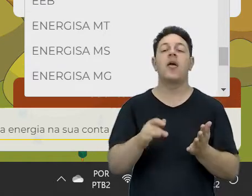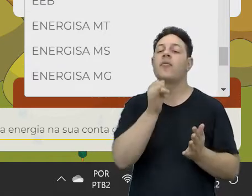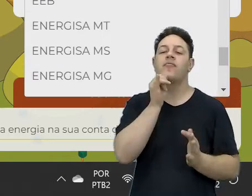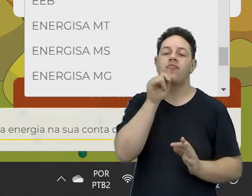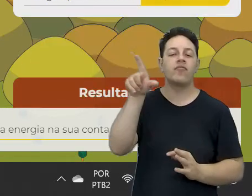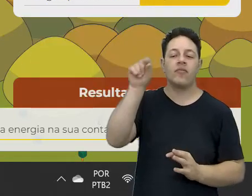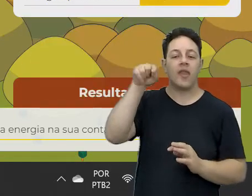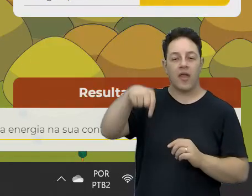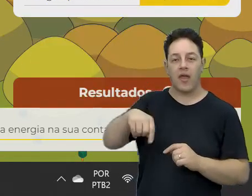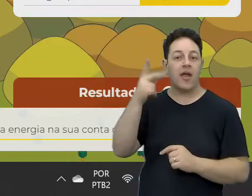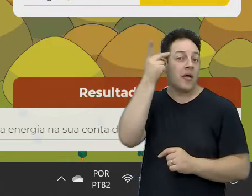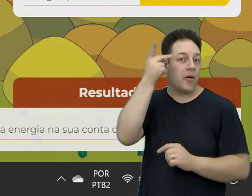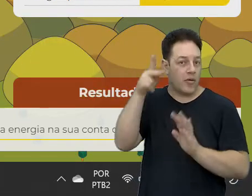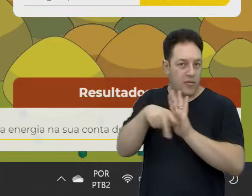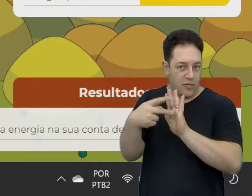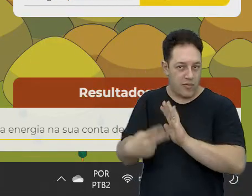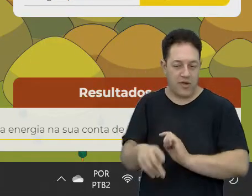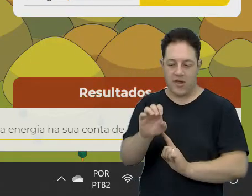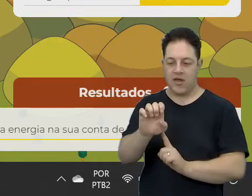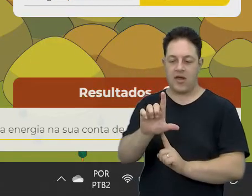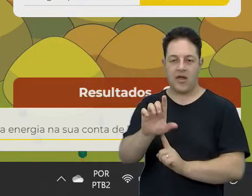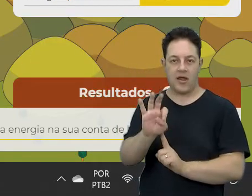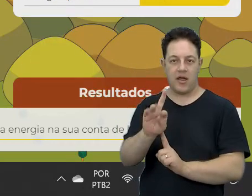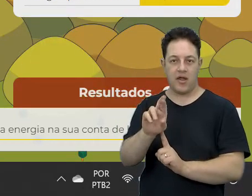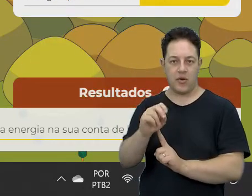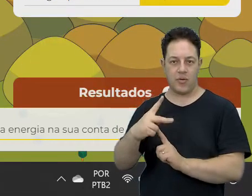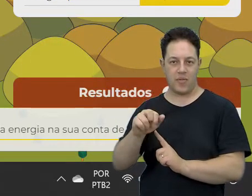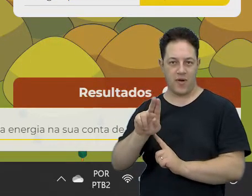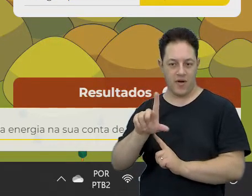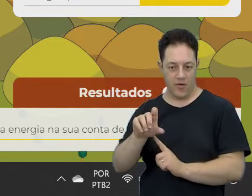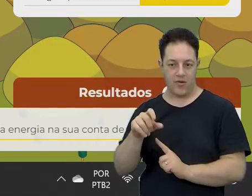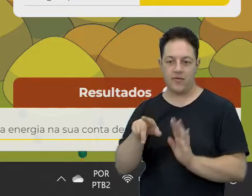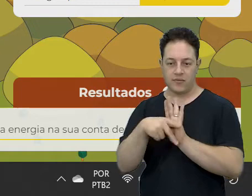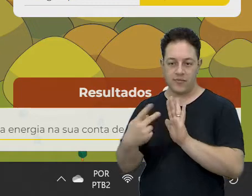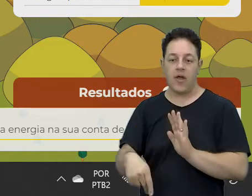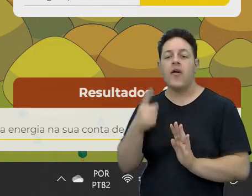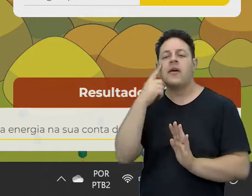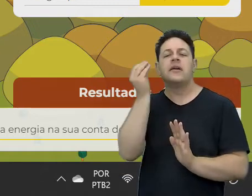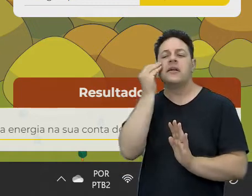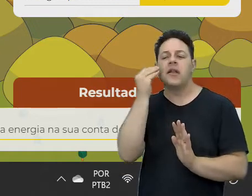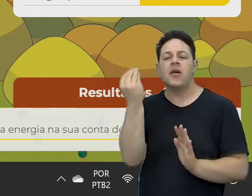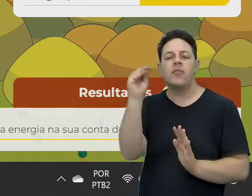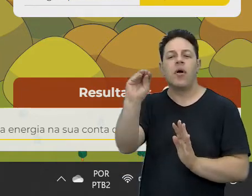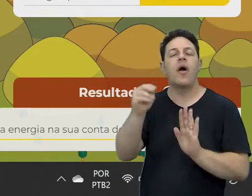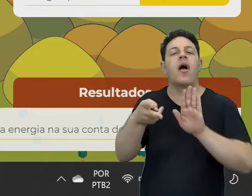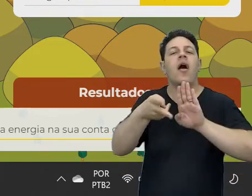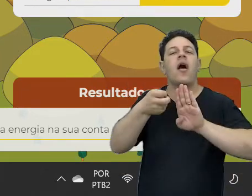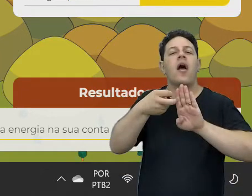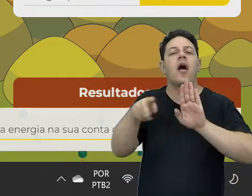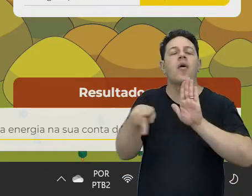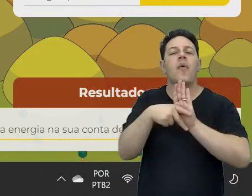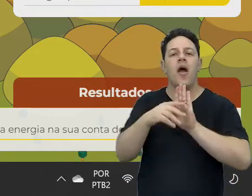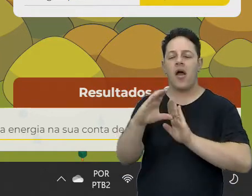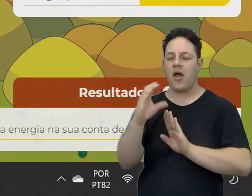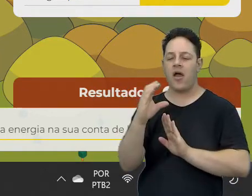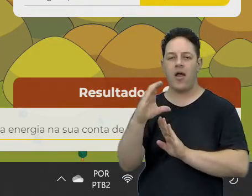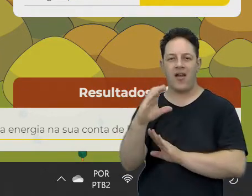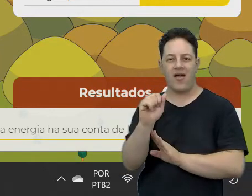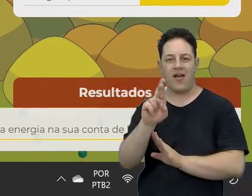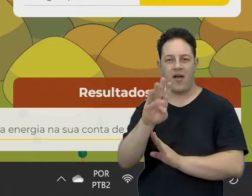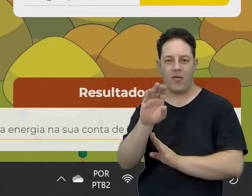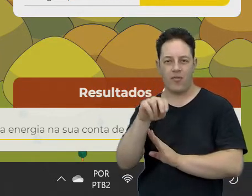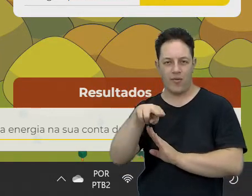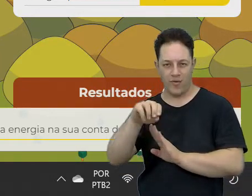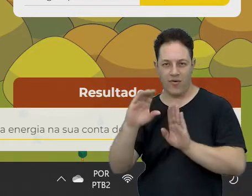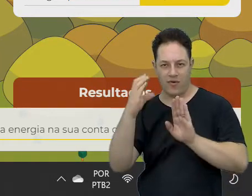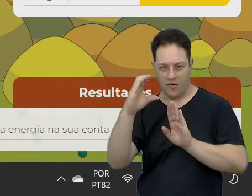a Eletropaulo aqui de São Paulo, a gente vai tentar... vamos incluir a taxa de carbono. Tá, que é a taxa que cobra por causa do